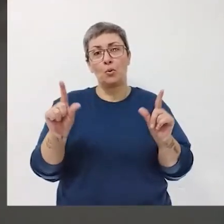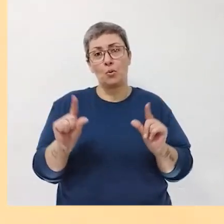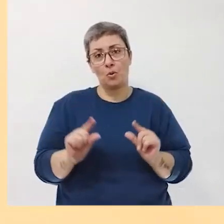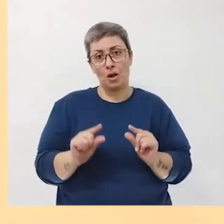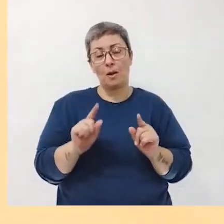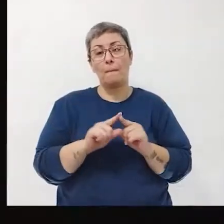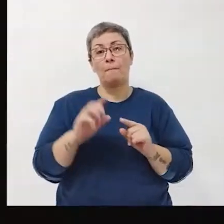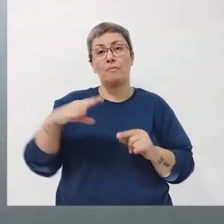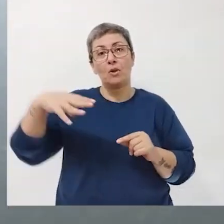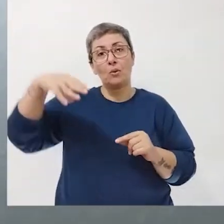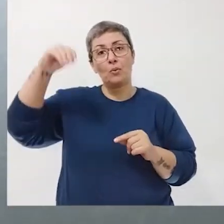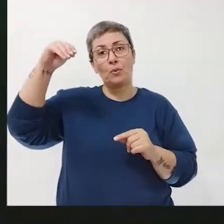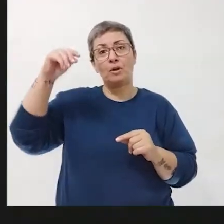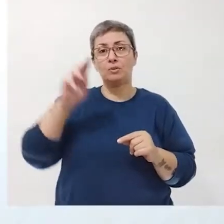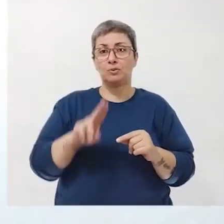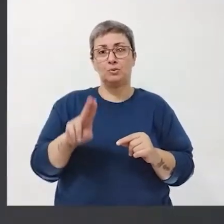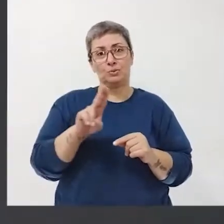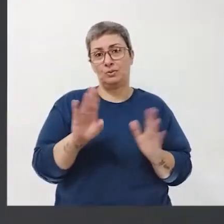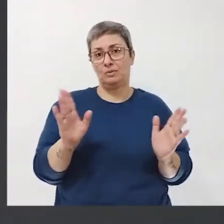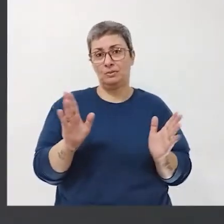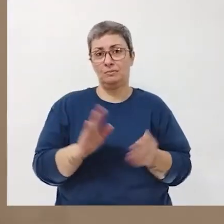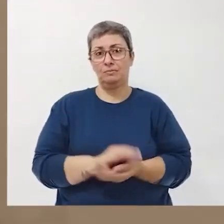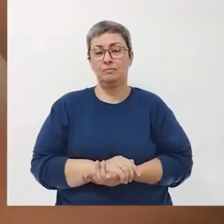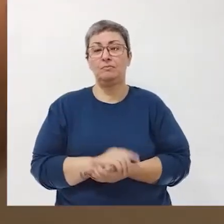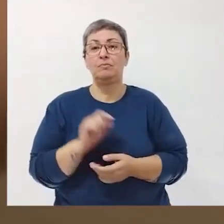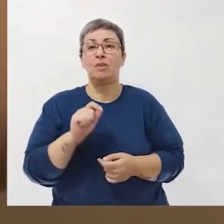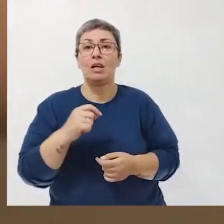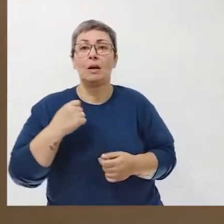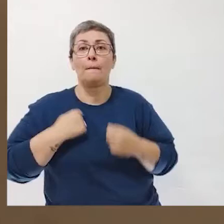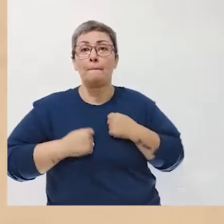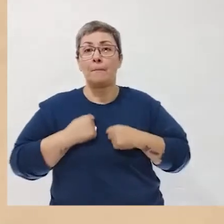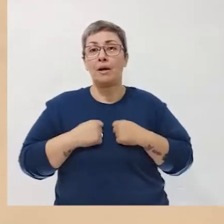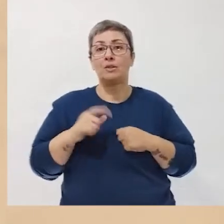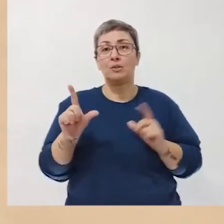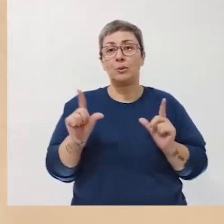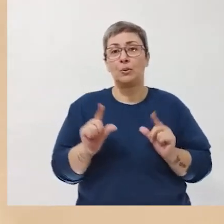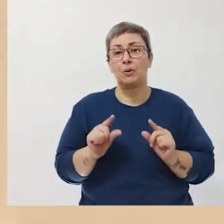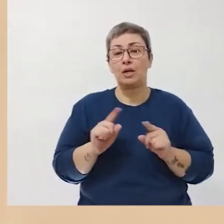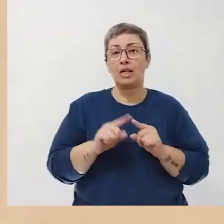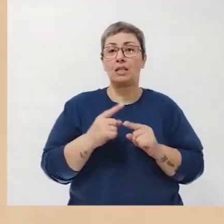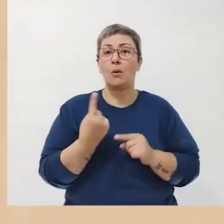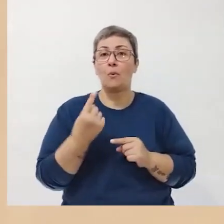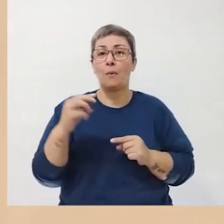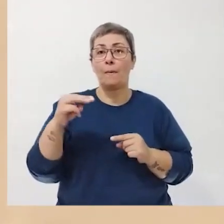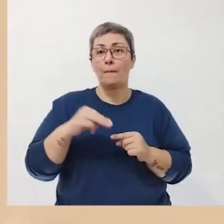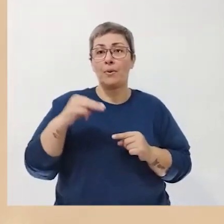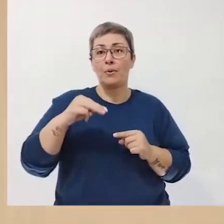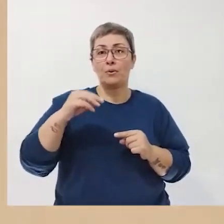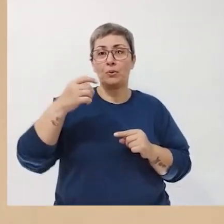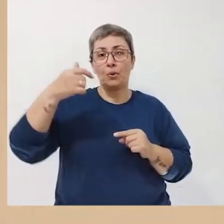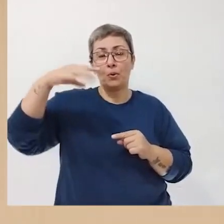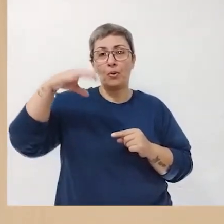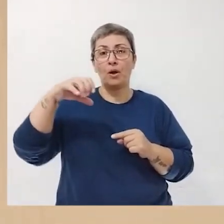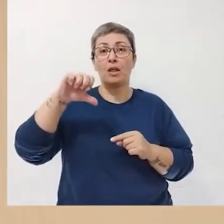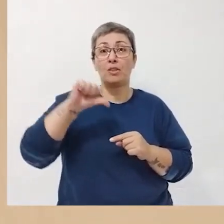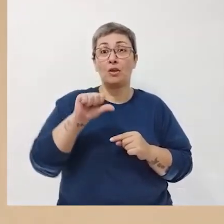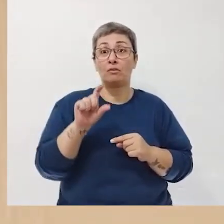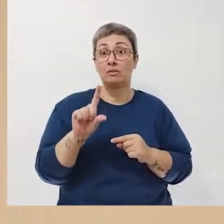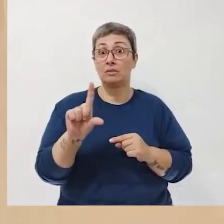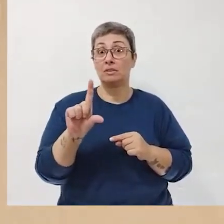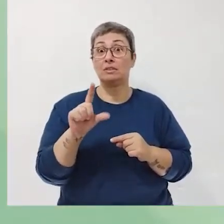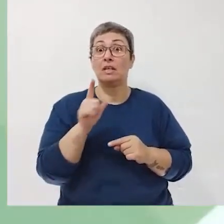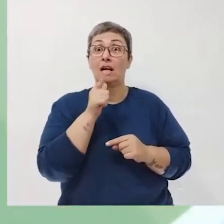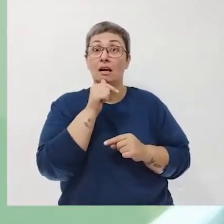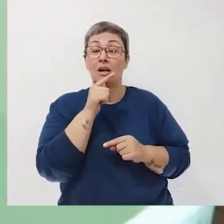menor se você apagar as luzes que não estiver usando. Um banho deve ser curto. Cada minuto com o chuveiro aberto são 9 litros de